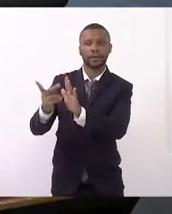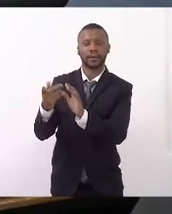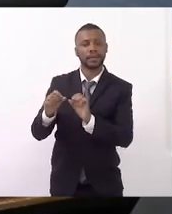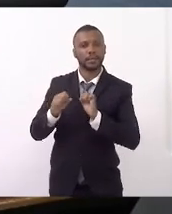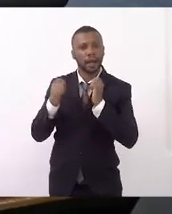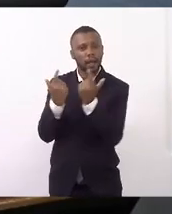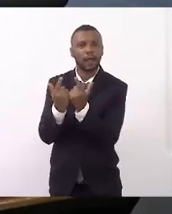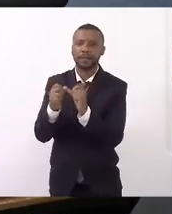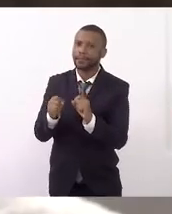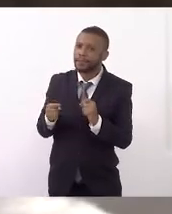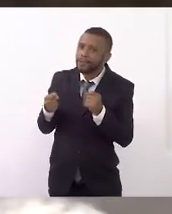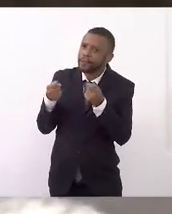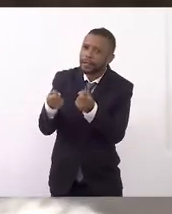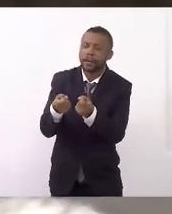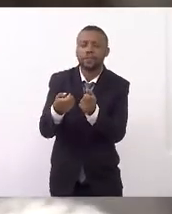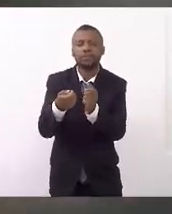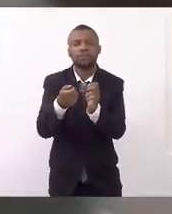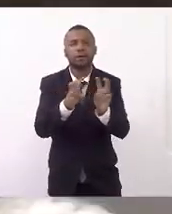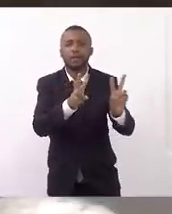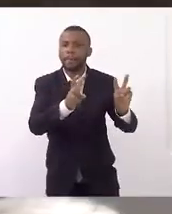defendendo esta matéria.